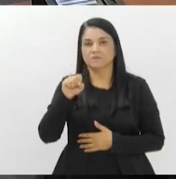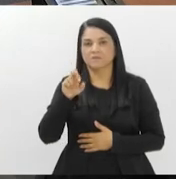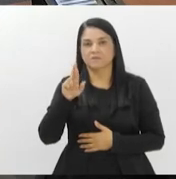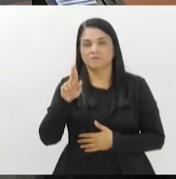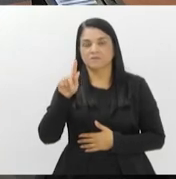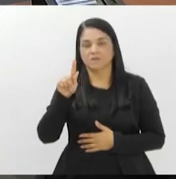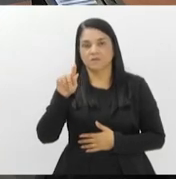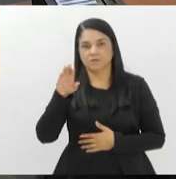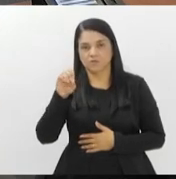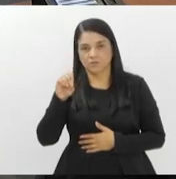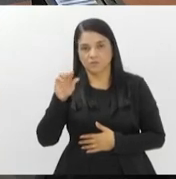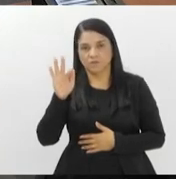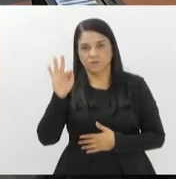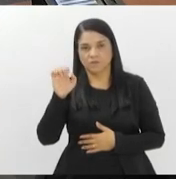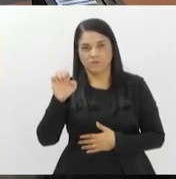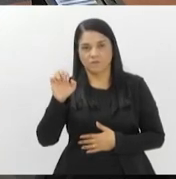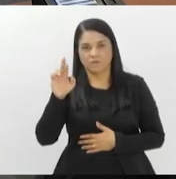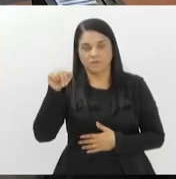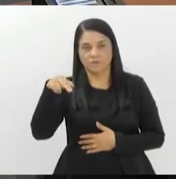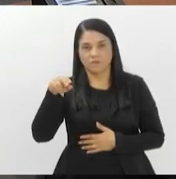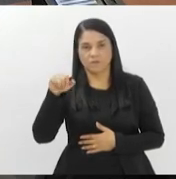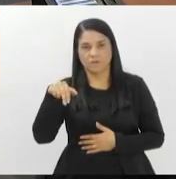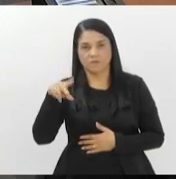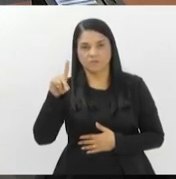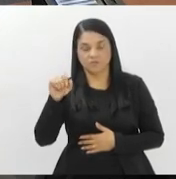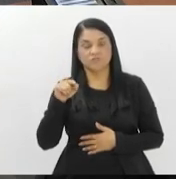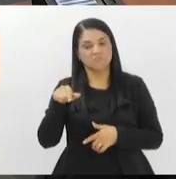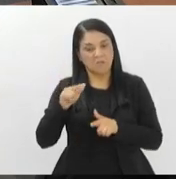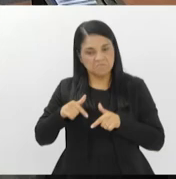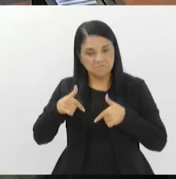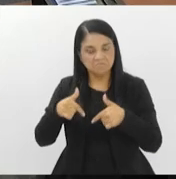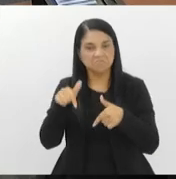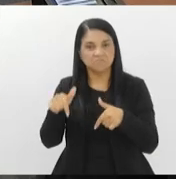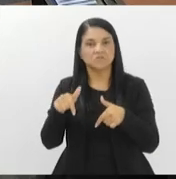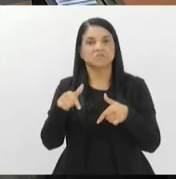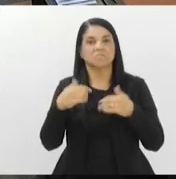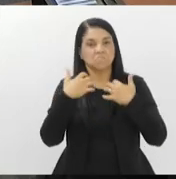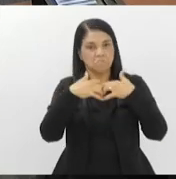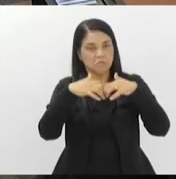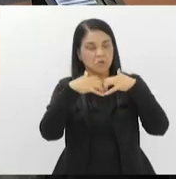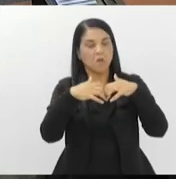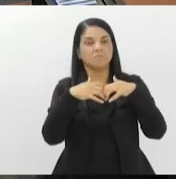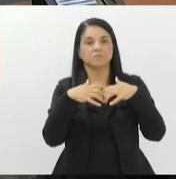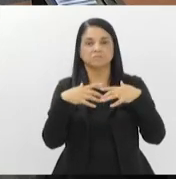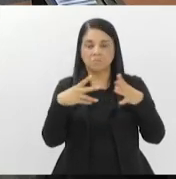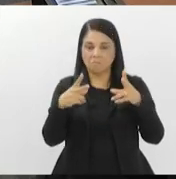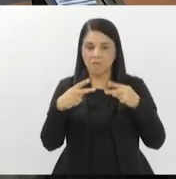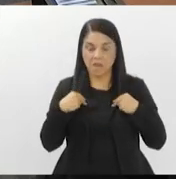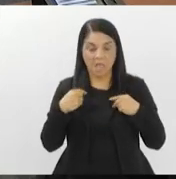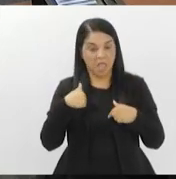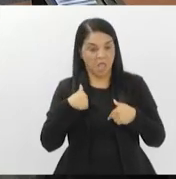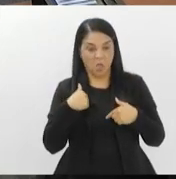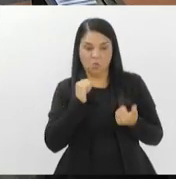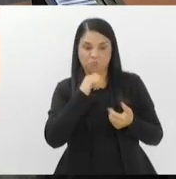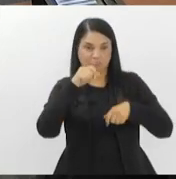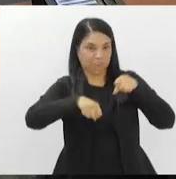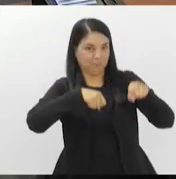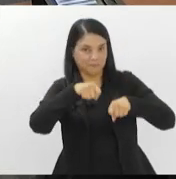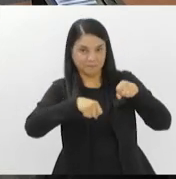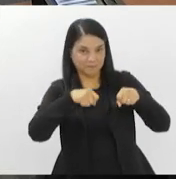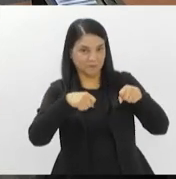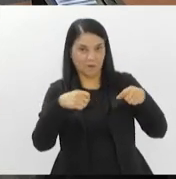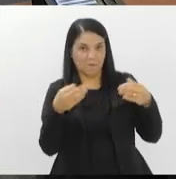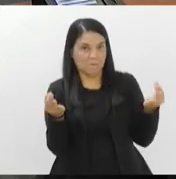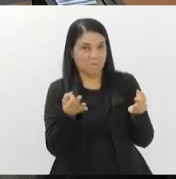deputado Sérgio Fernandes, pela iniciativa. Petrópolis merece essa linda cidade. Não sou ciclista profissional, mas